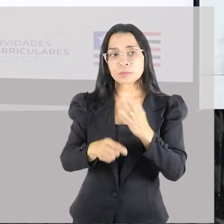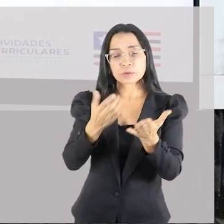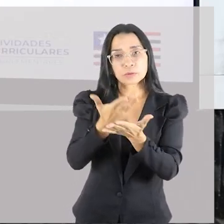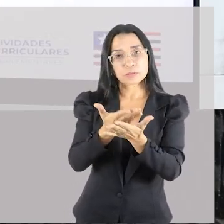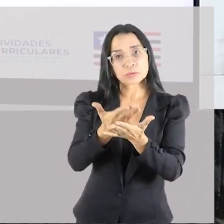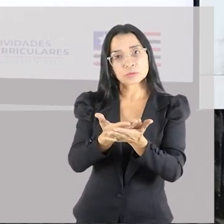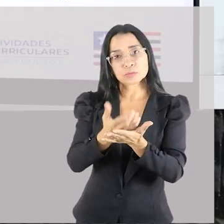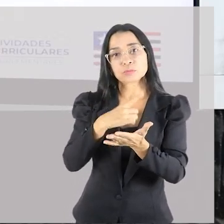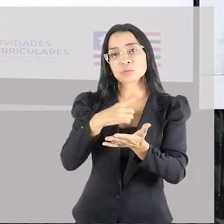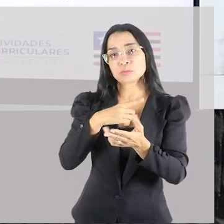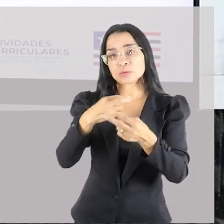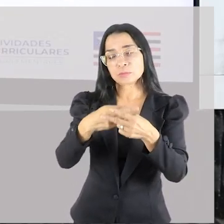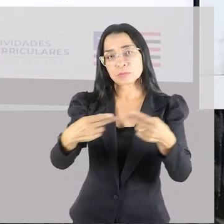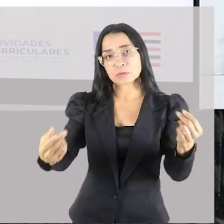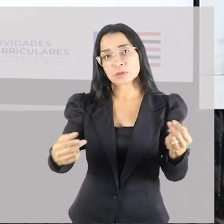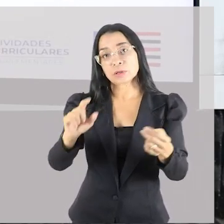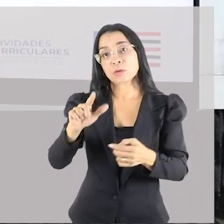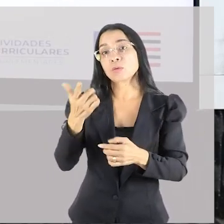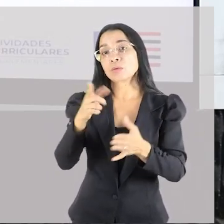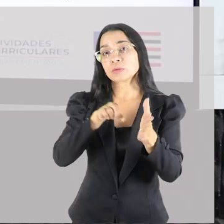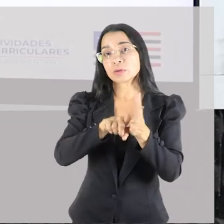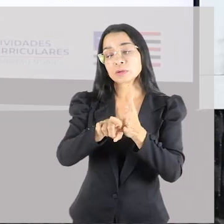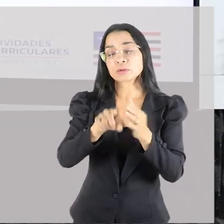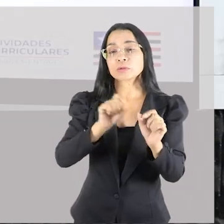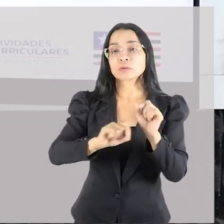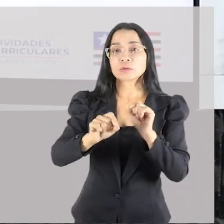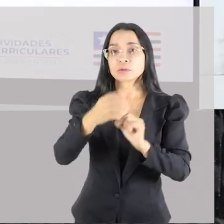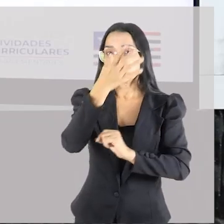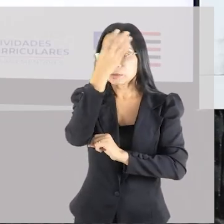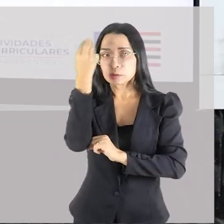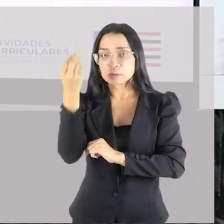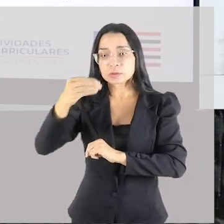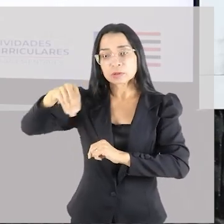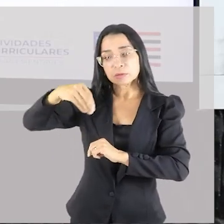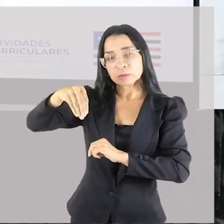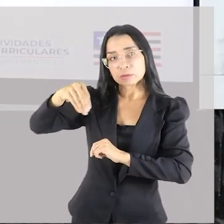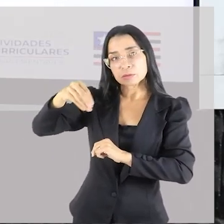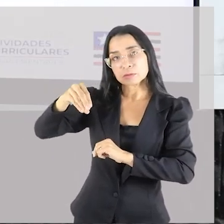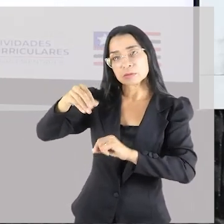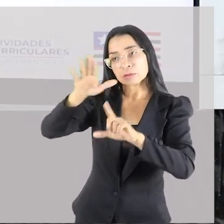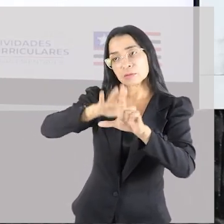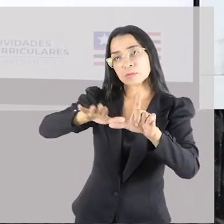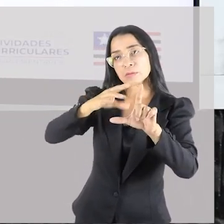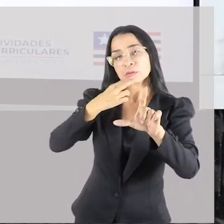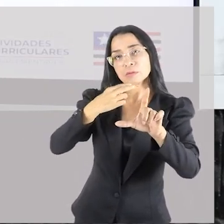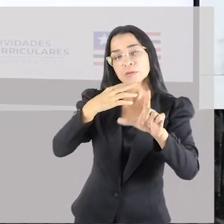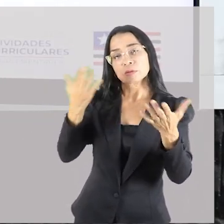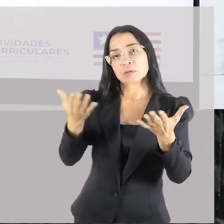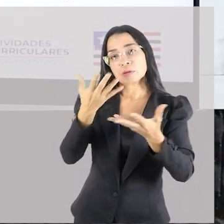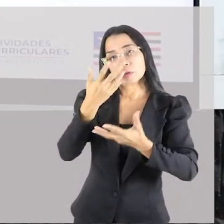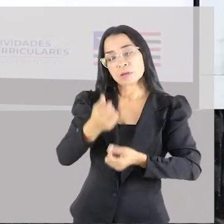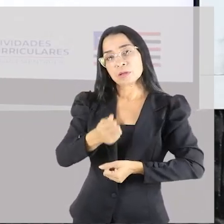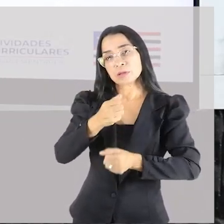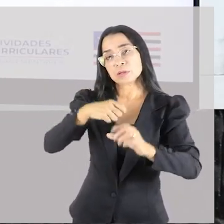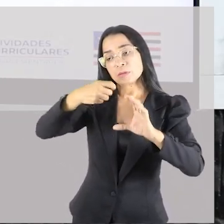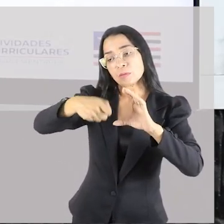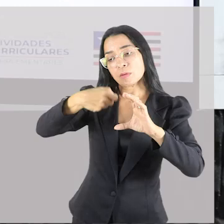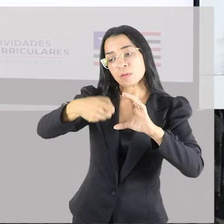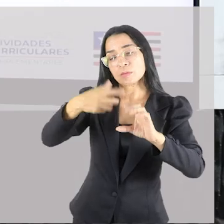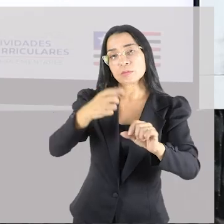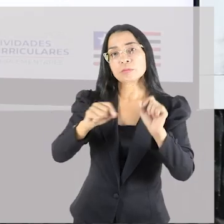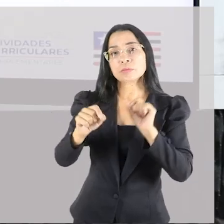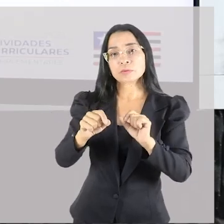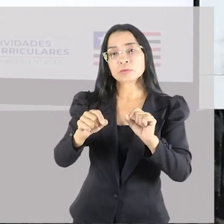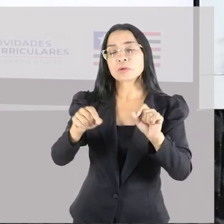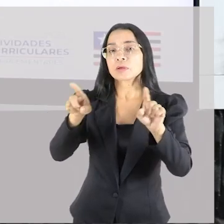outras questões e orientações, ok? Não esquece, gente, de acionar o sininho lá na plataforma Gonçalves Dias para receber as notificações dos vídeos e